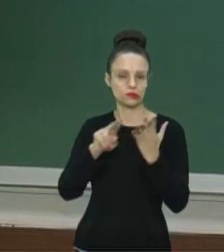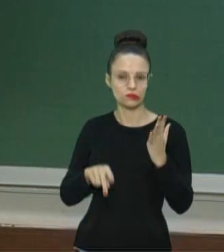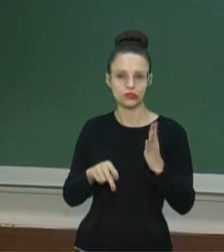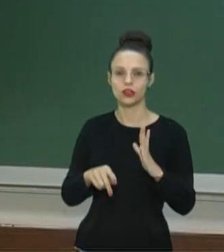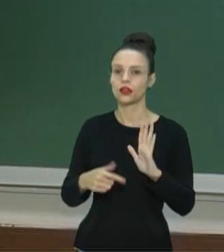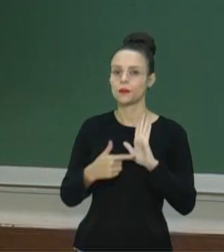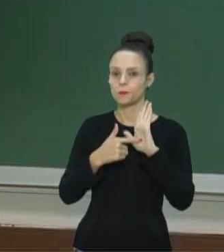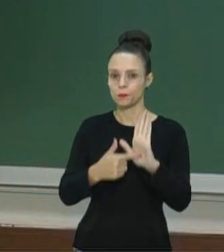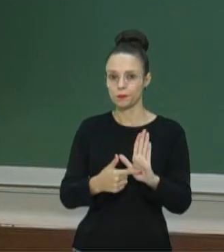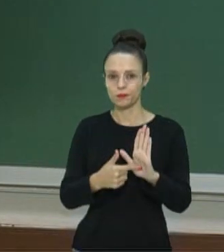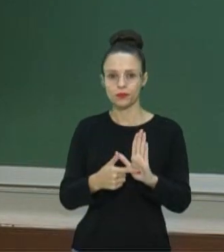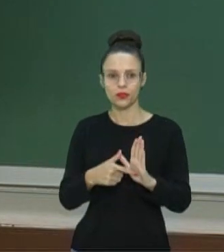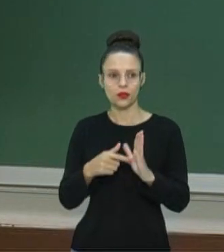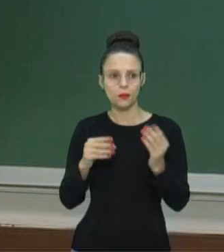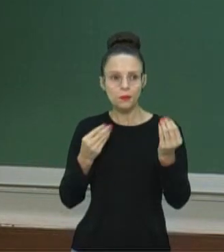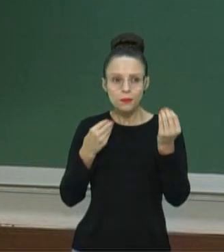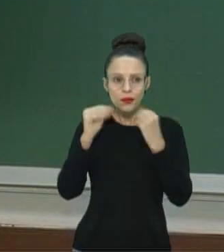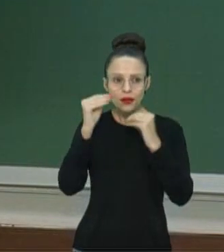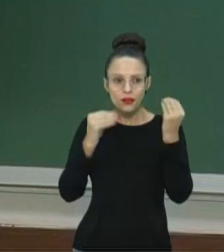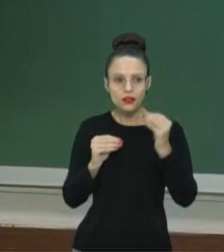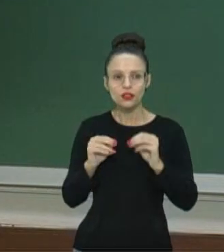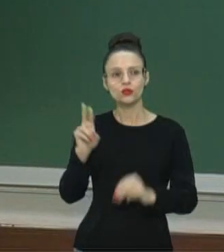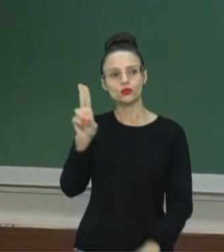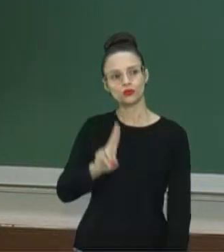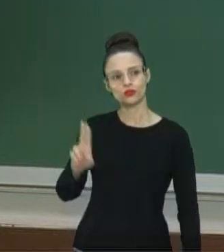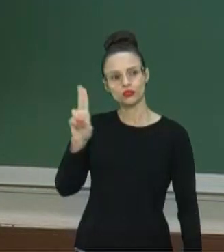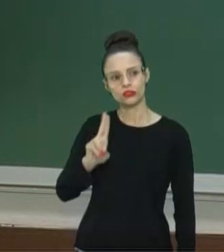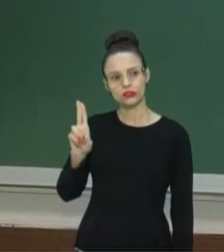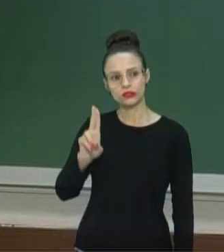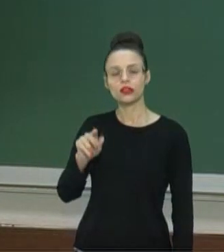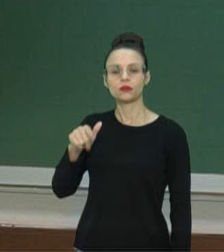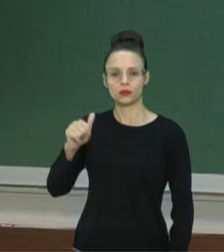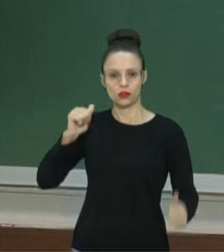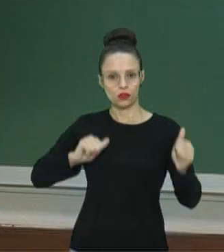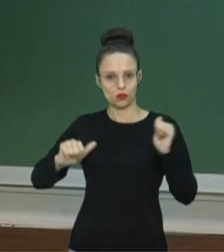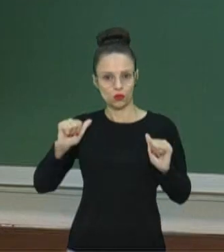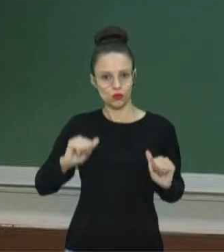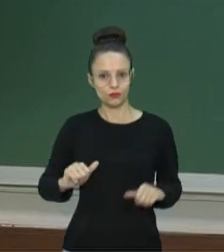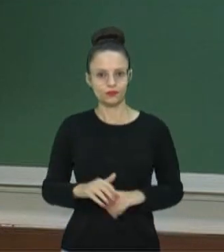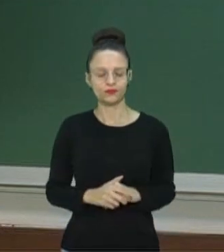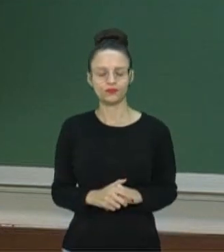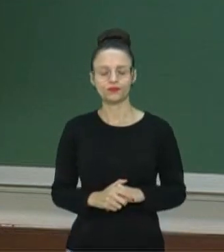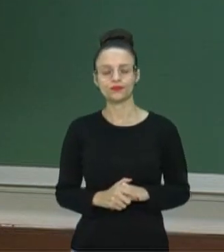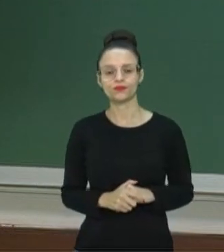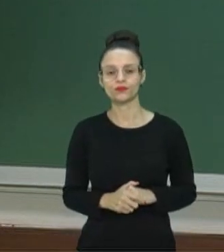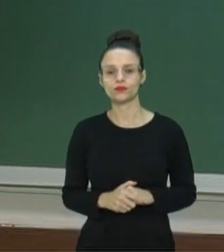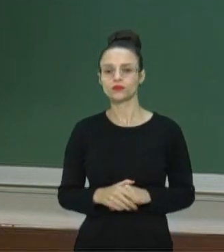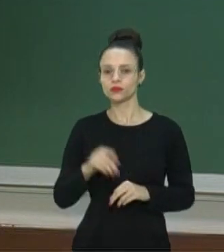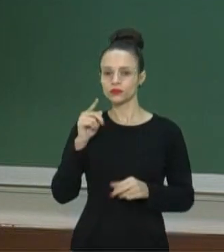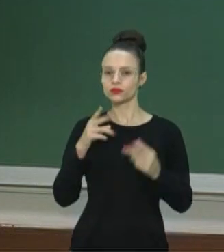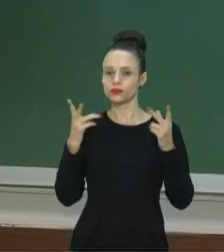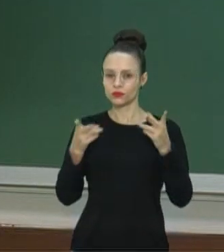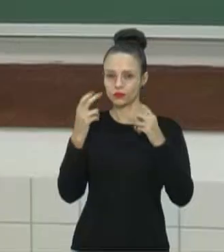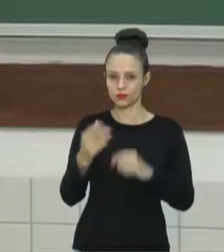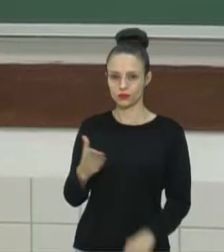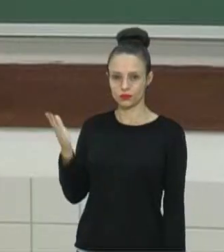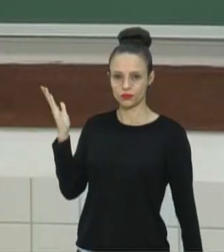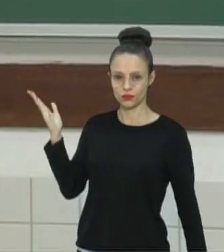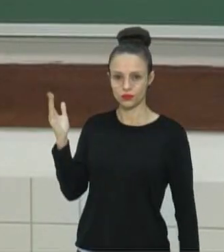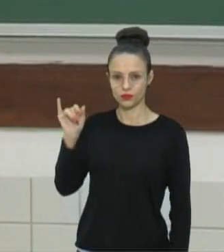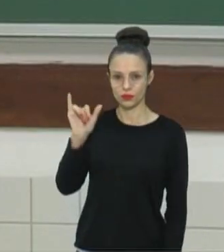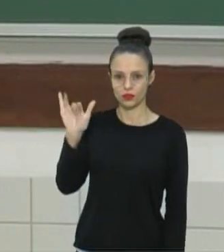da maquilhagem utilizada pelos seus atores. Vocês podem observar